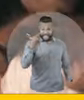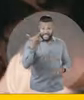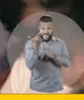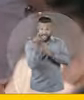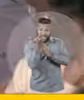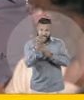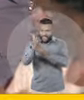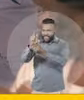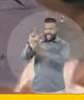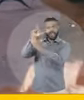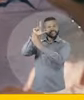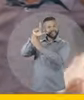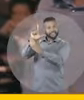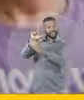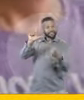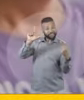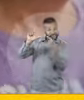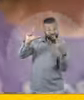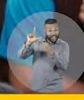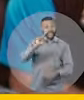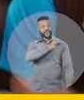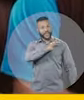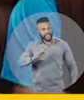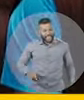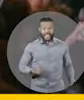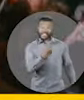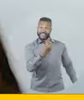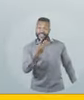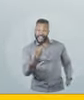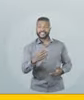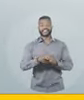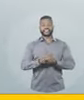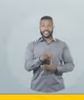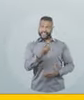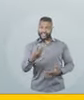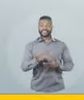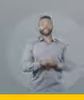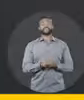assim, é só a gente fazer assim. Pra presidente é 13.